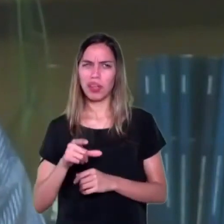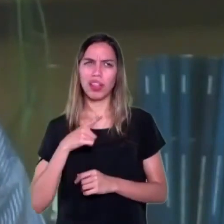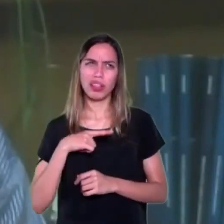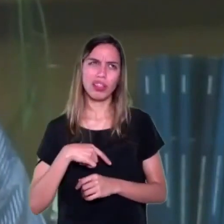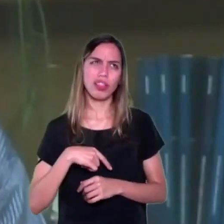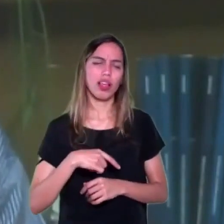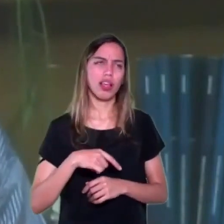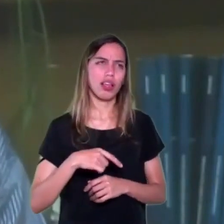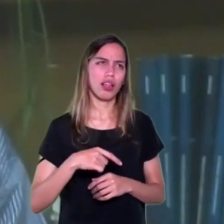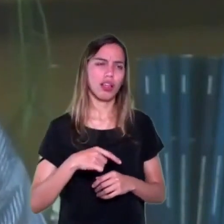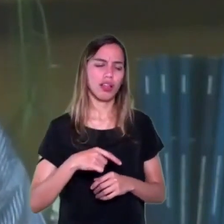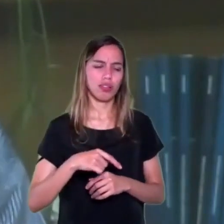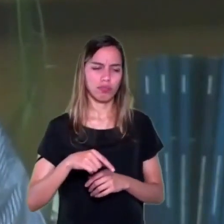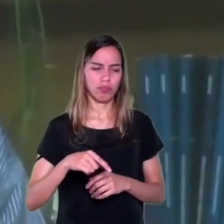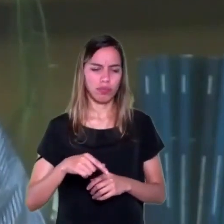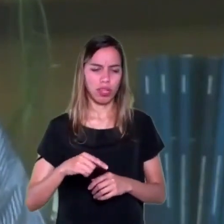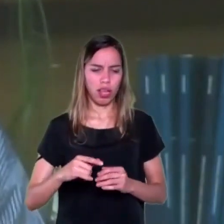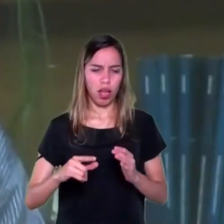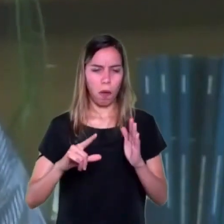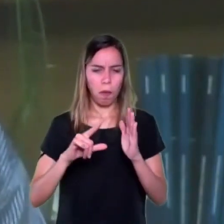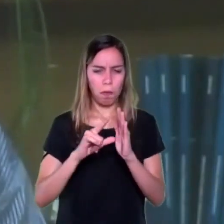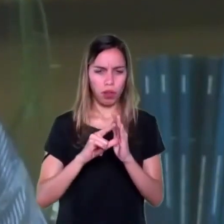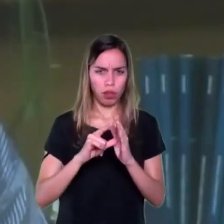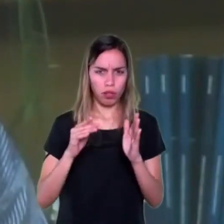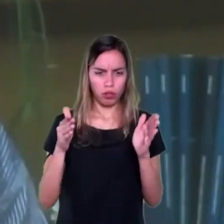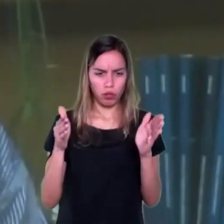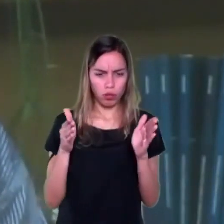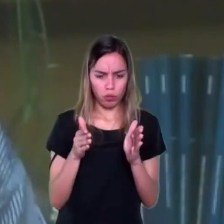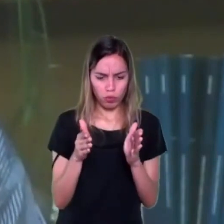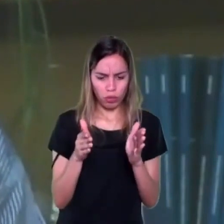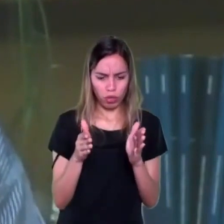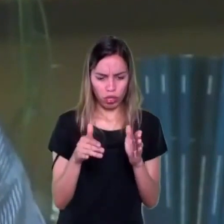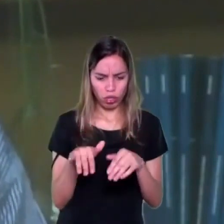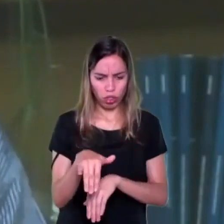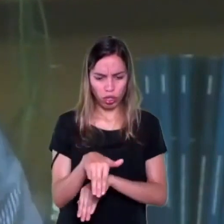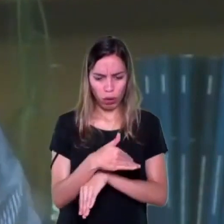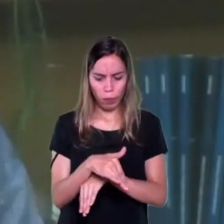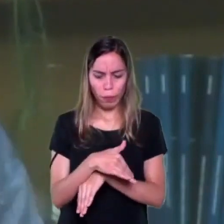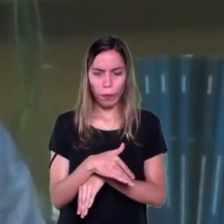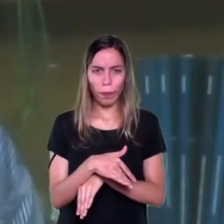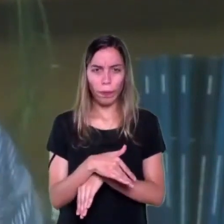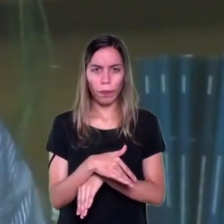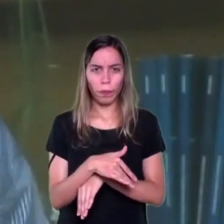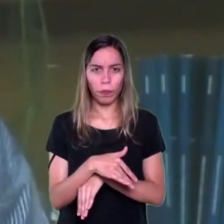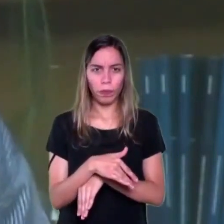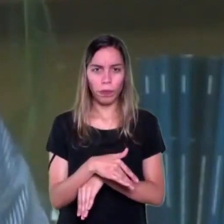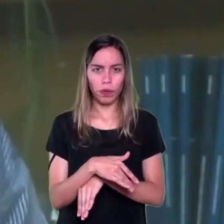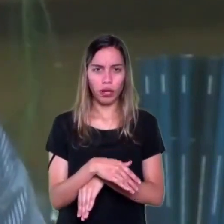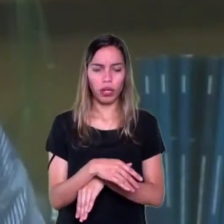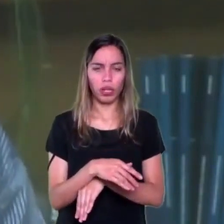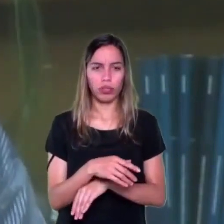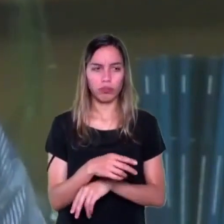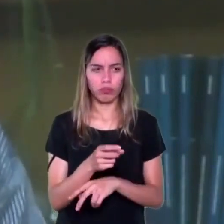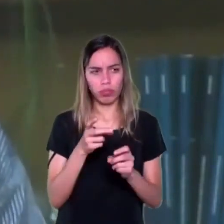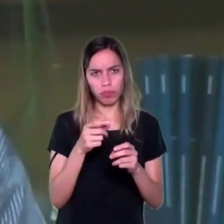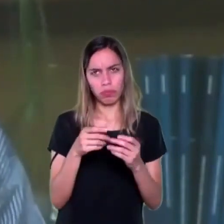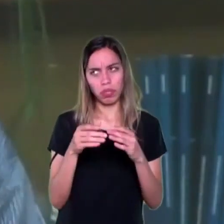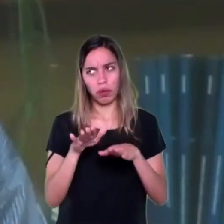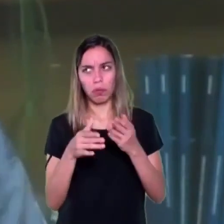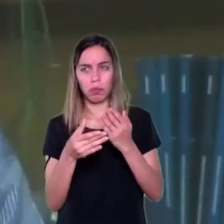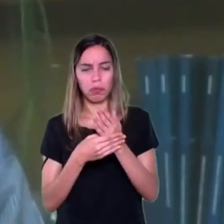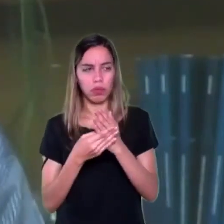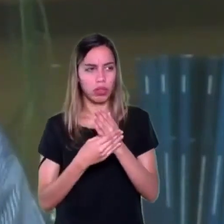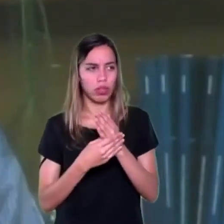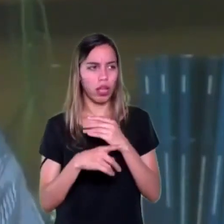funciona como banca e livraria, e temos a Livraria Literatura, que é uma livraria no centro